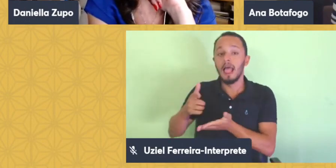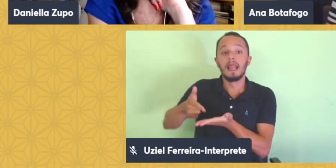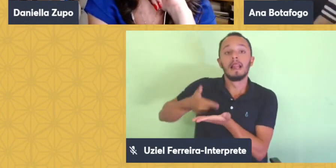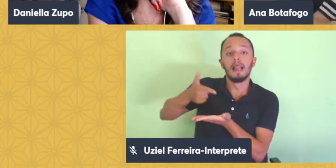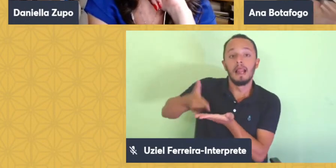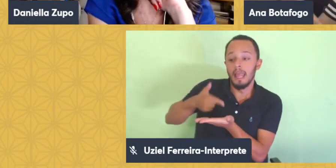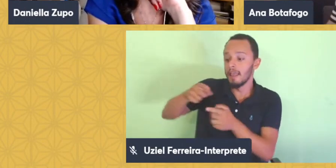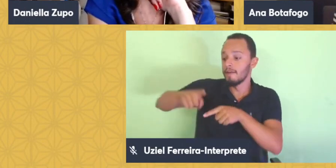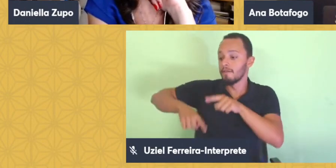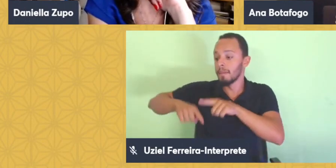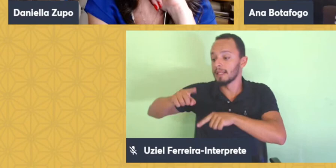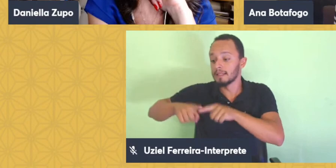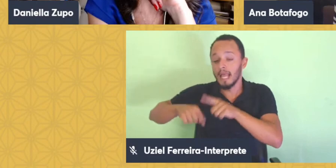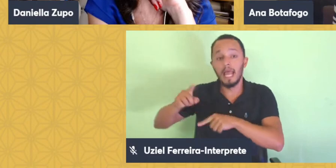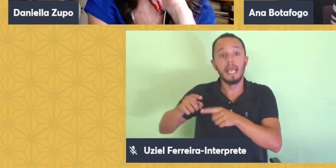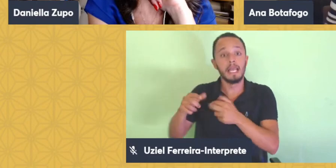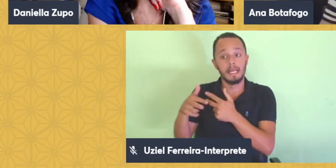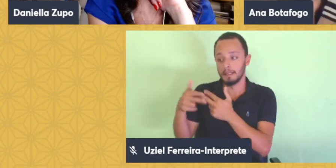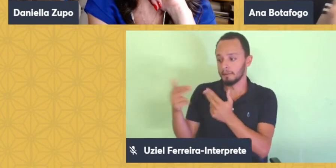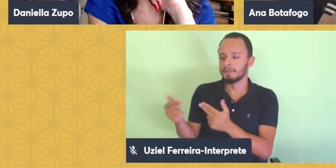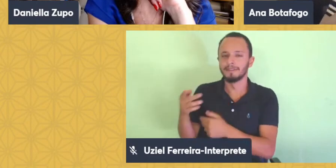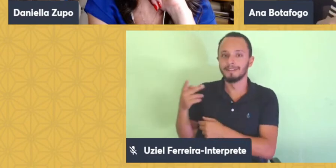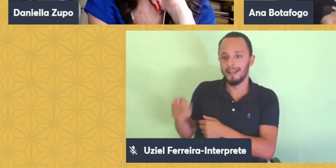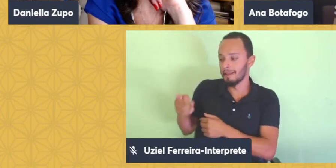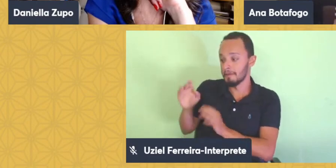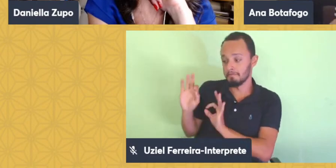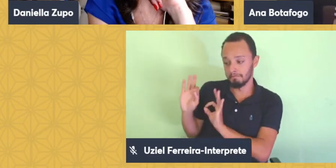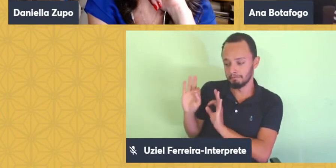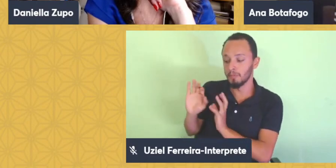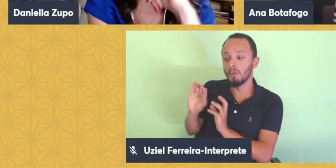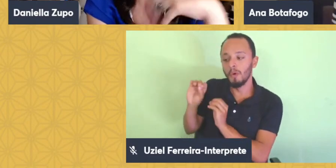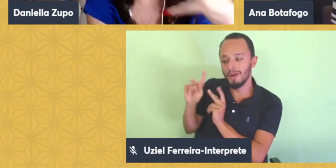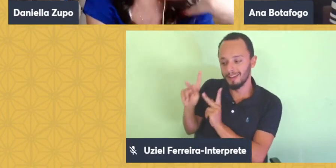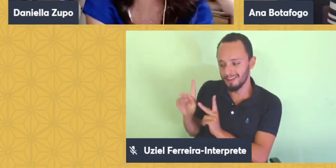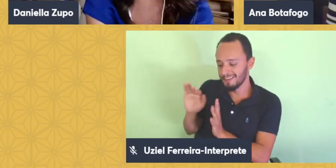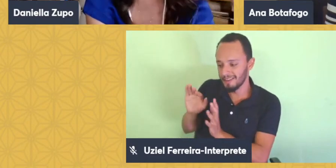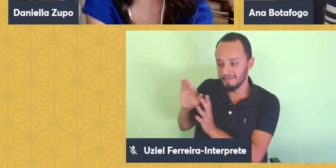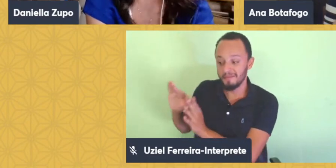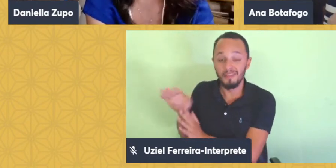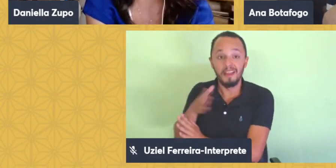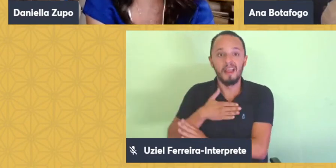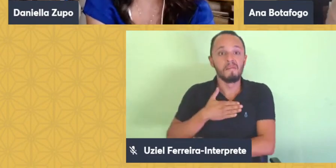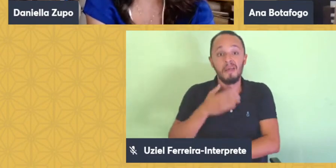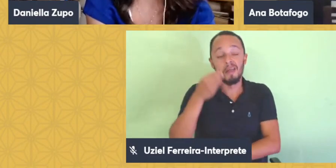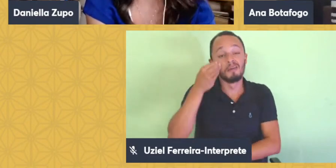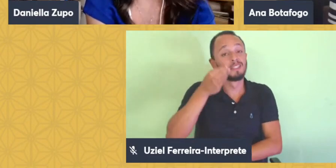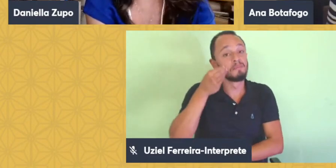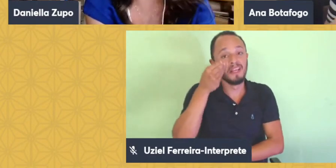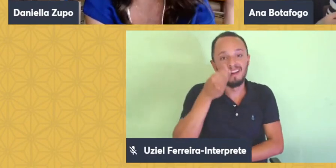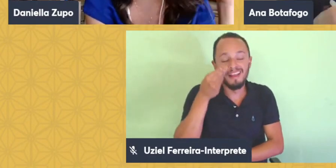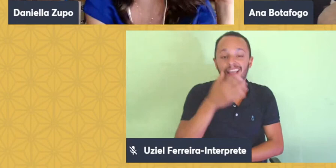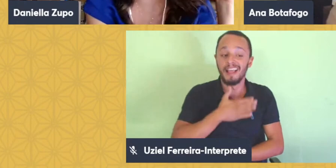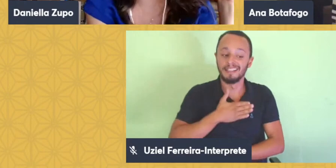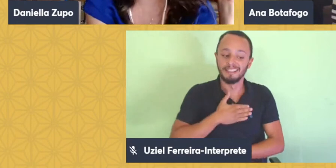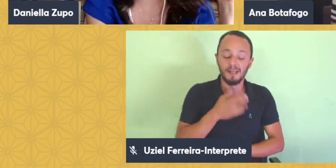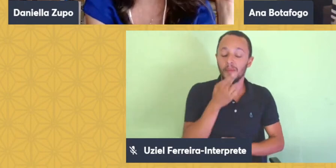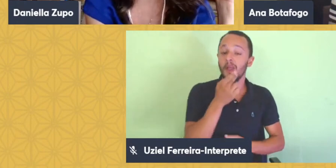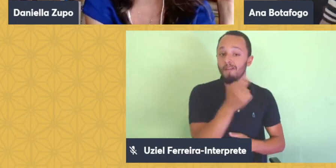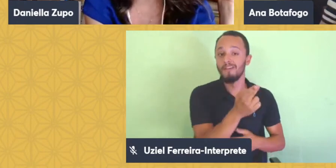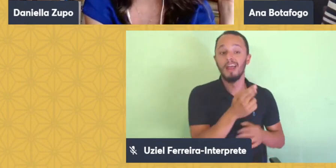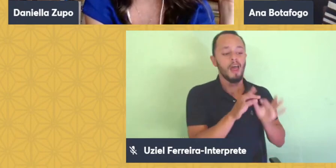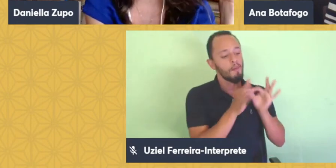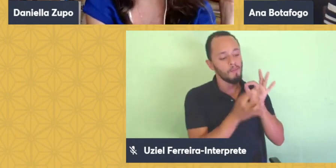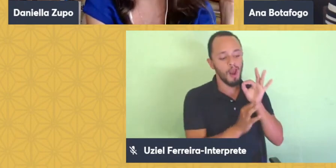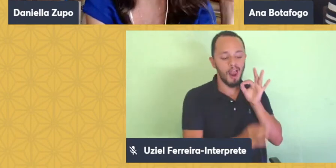mas isso eu vou deixar para os entendidos aqui hoje eu vou falar muito mais na sua experiência Minha experiência